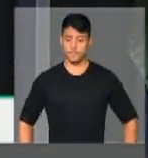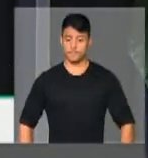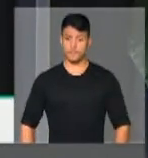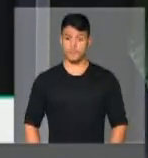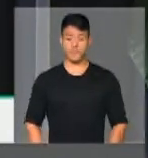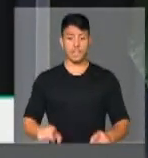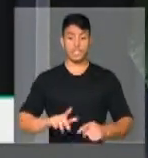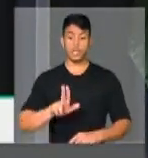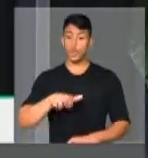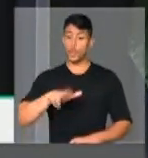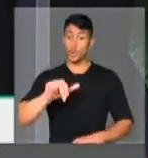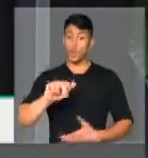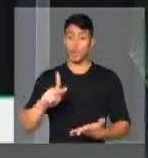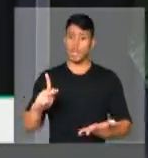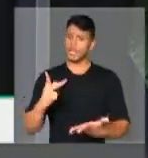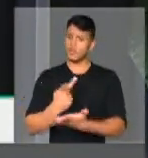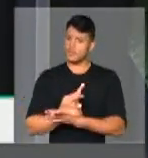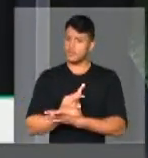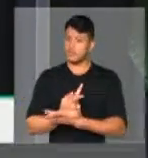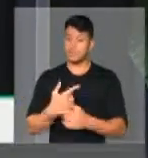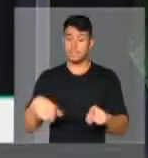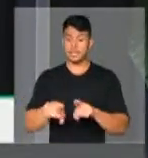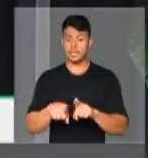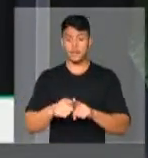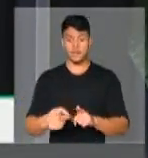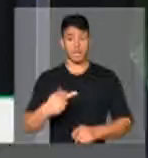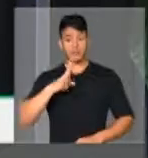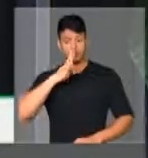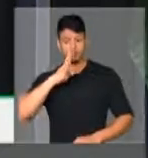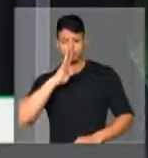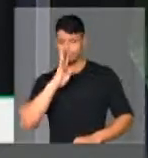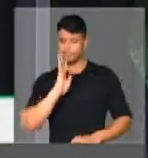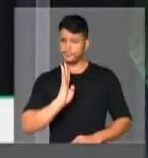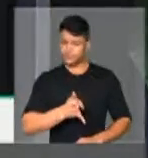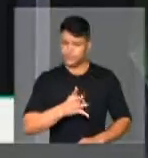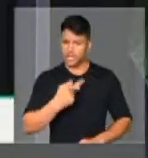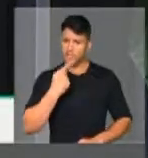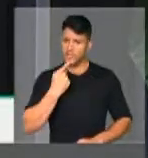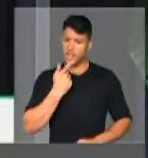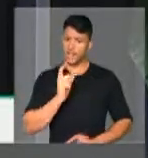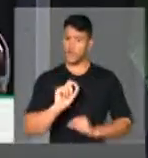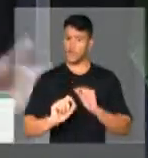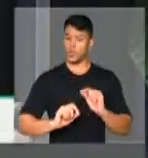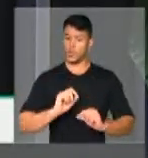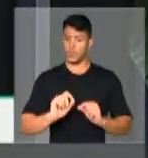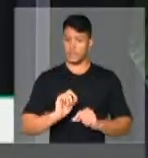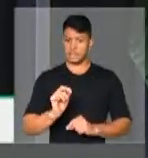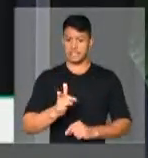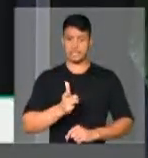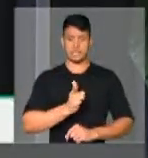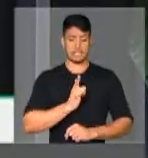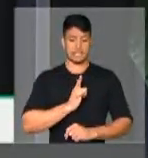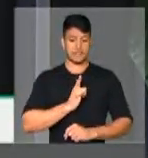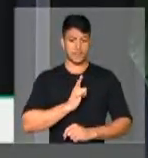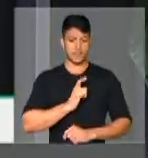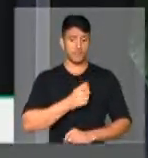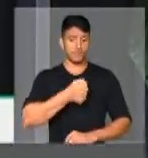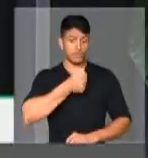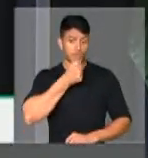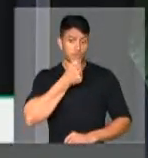que jamais existiu, e ameaçar de maneira antirrepublicana e rebaixada um órgão de